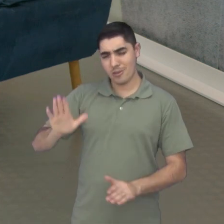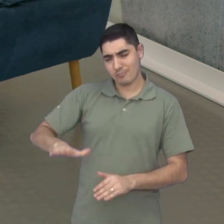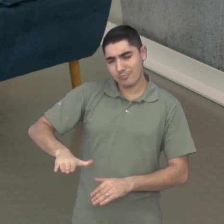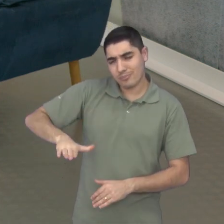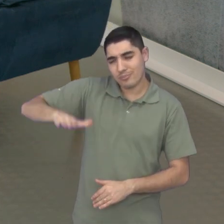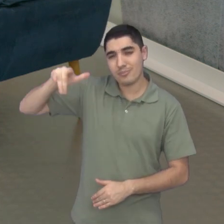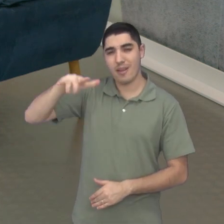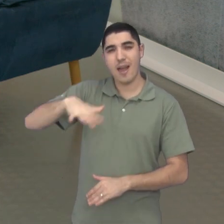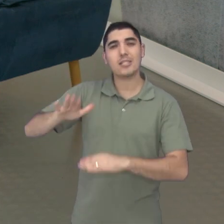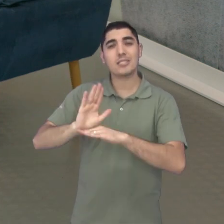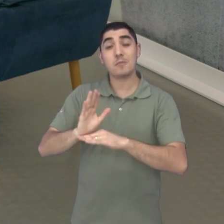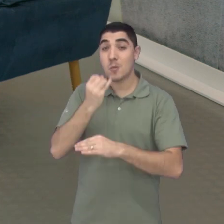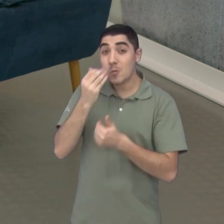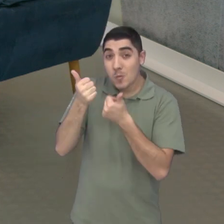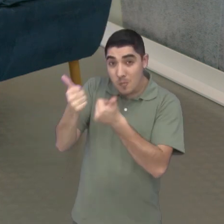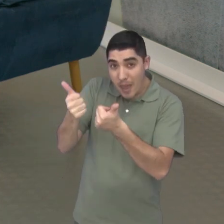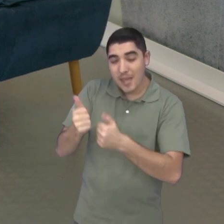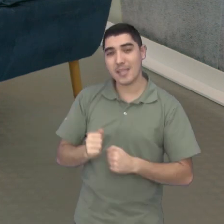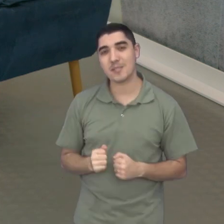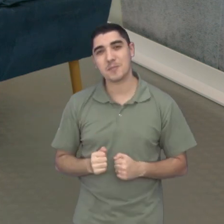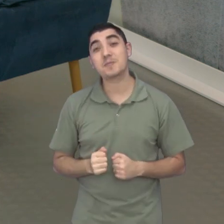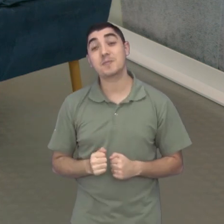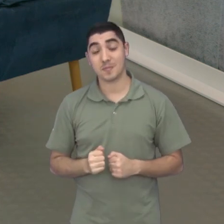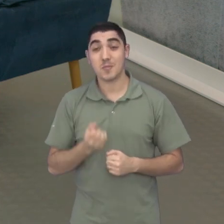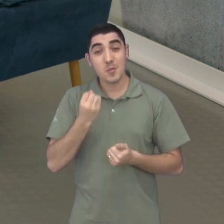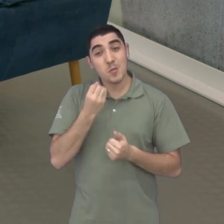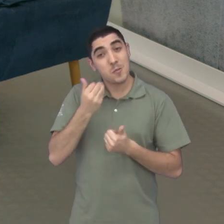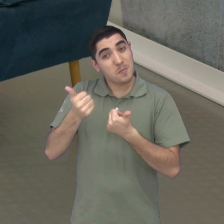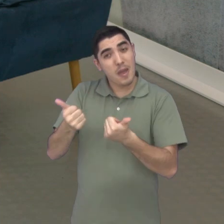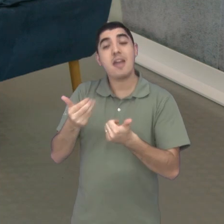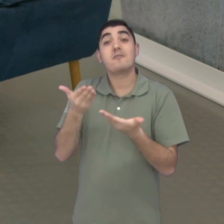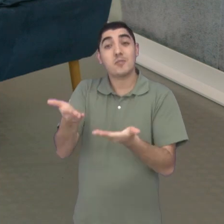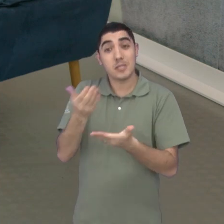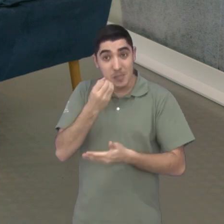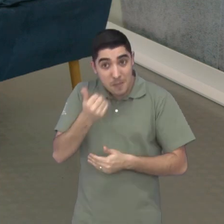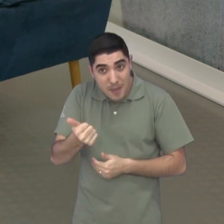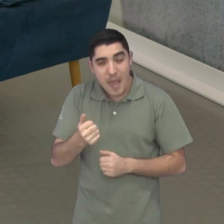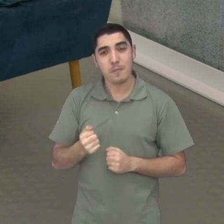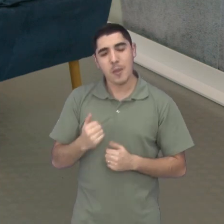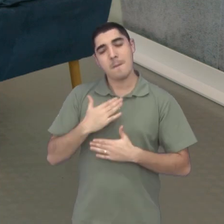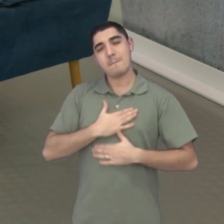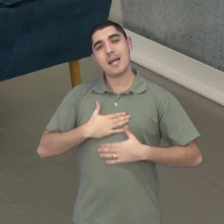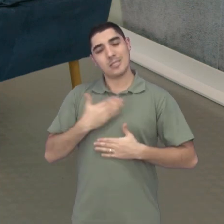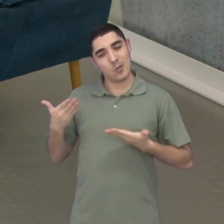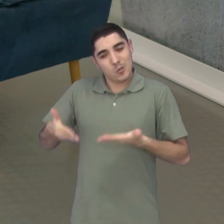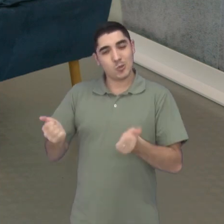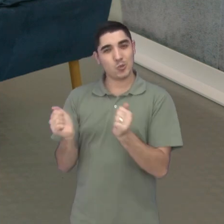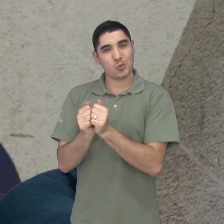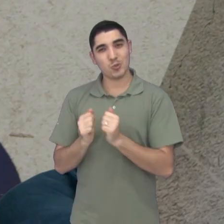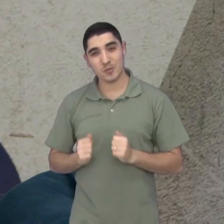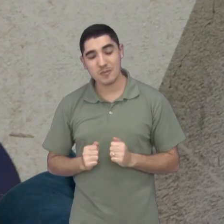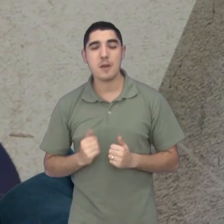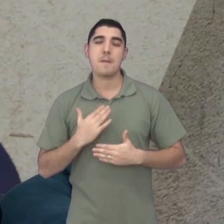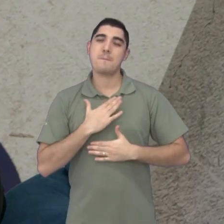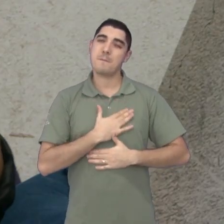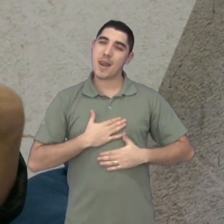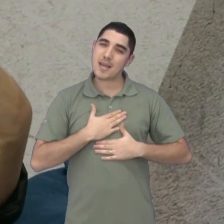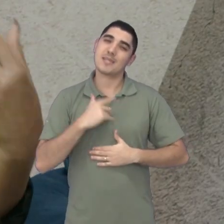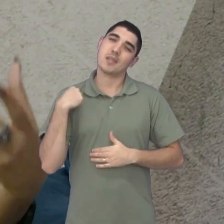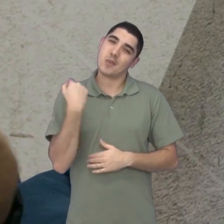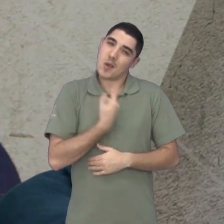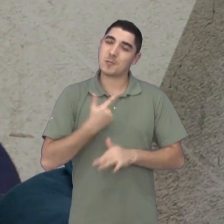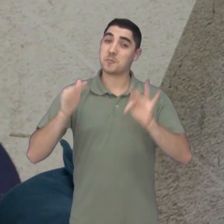mesmo? Tudo bem, Herbert? Tudo muito bem, e vocês? Um prazer estar aqui com vocês. O prazer é todo nosso